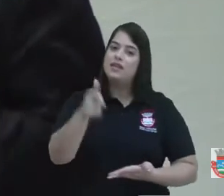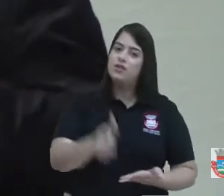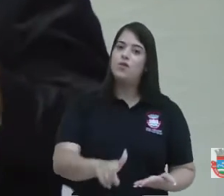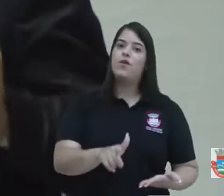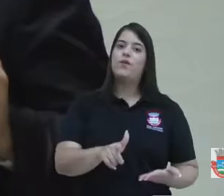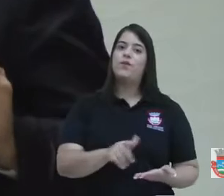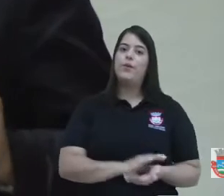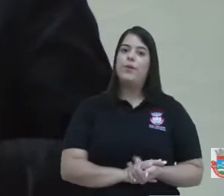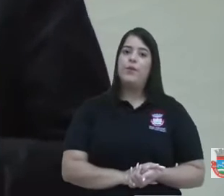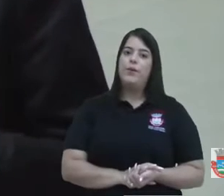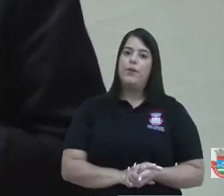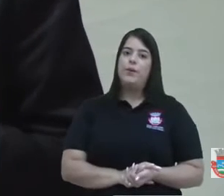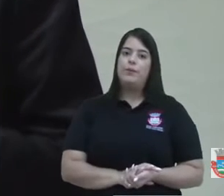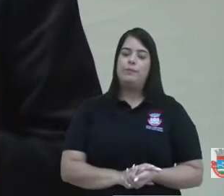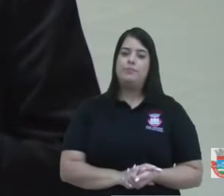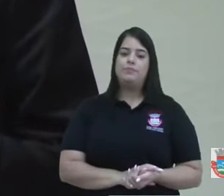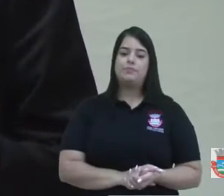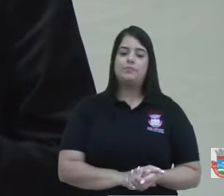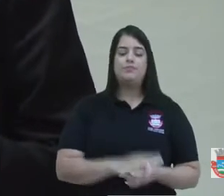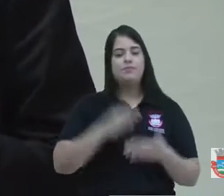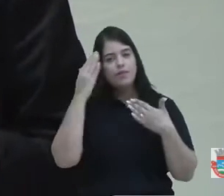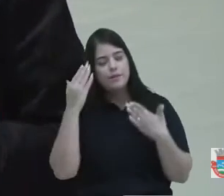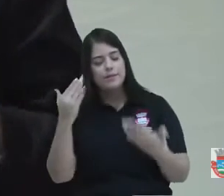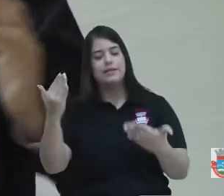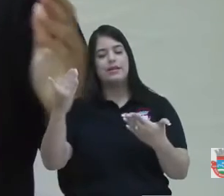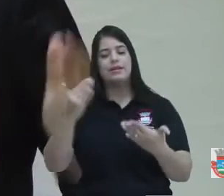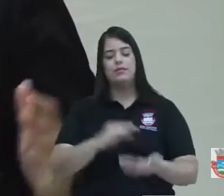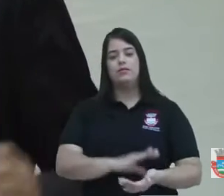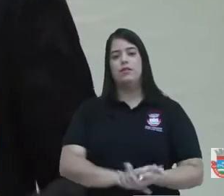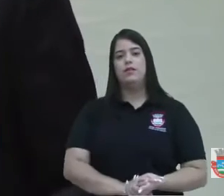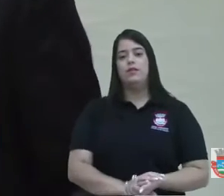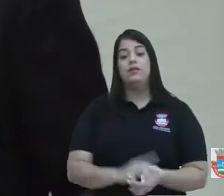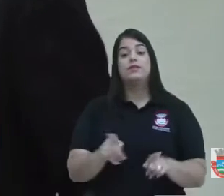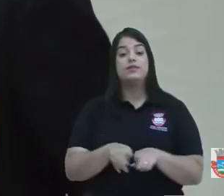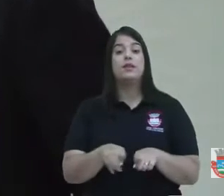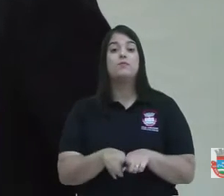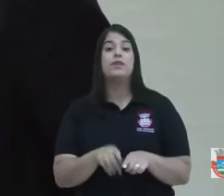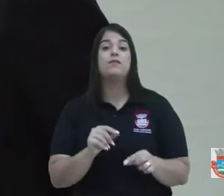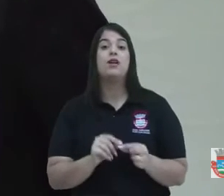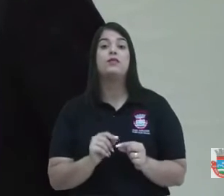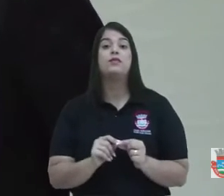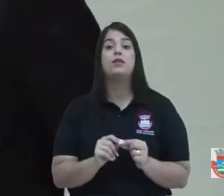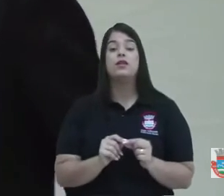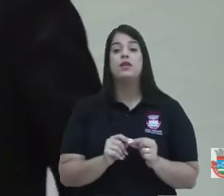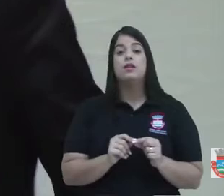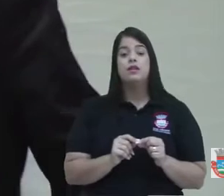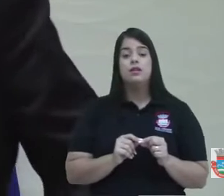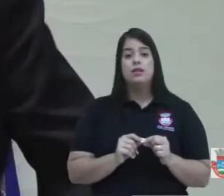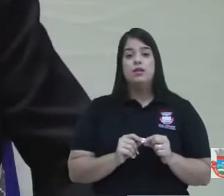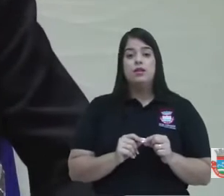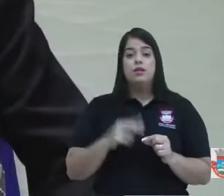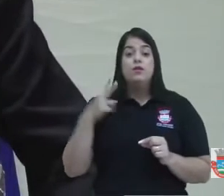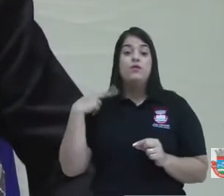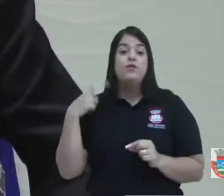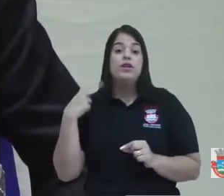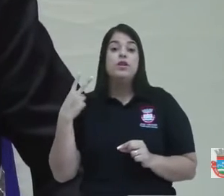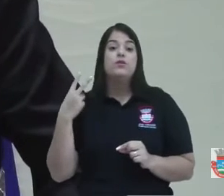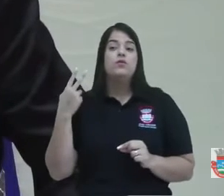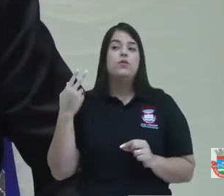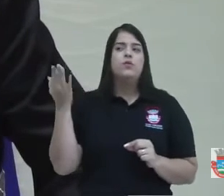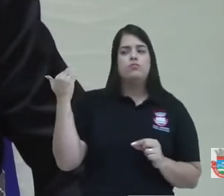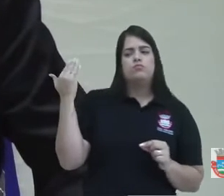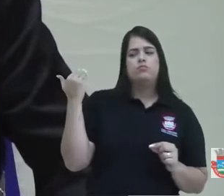vez nesses agradecimentos. Também fazer, como o vereador que me